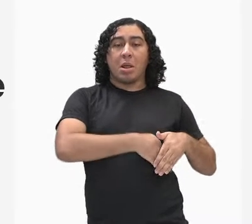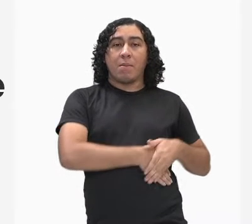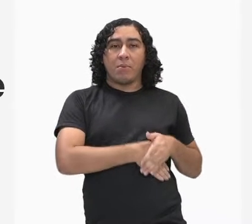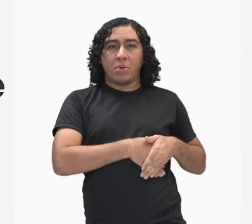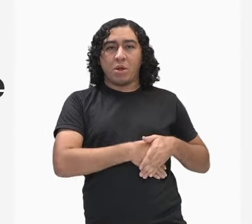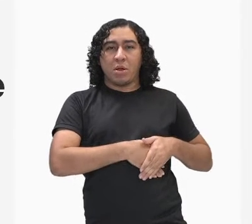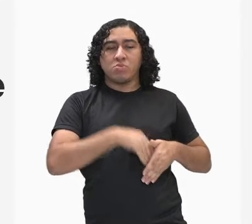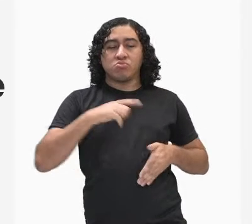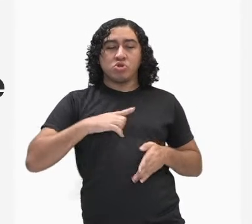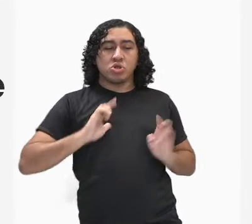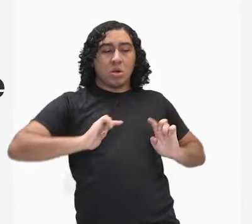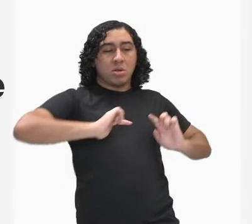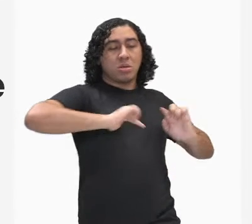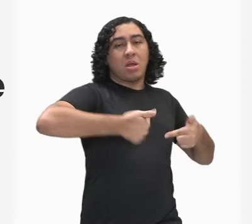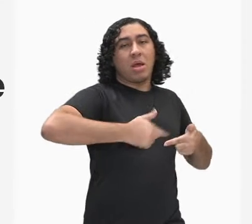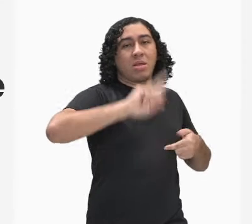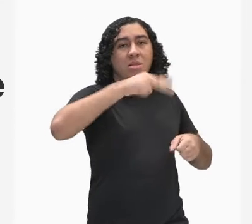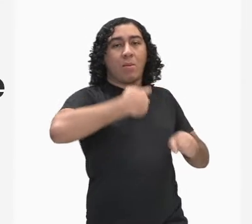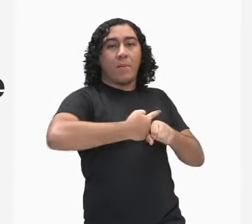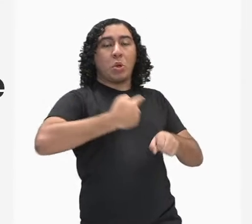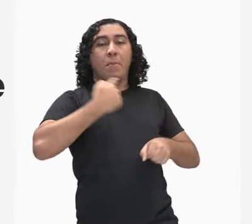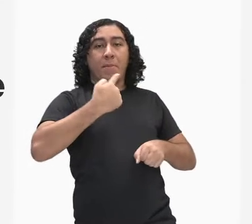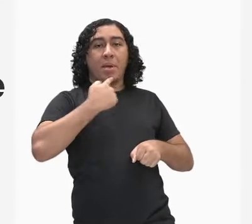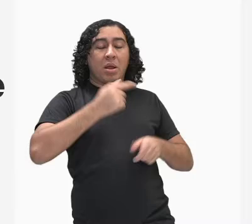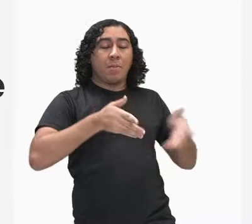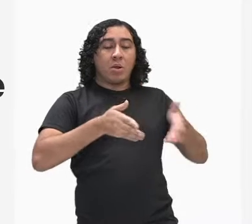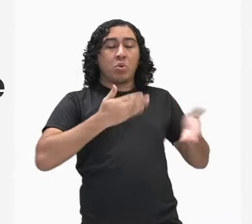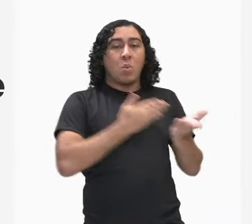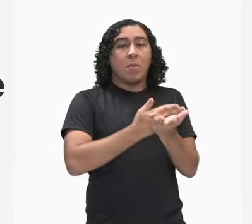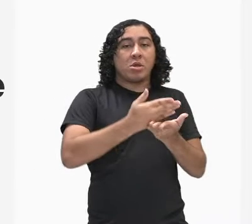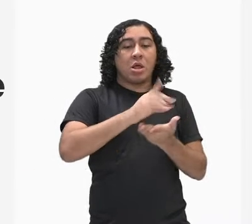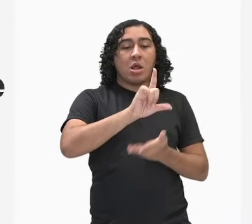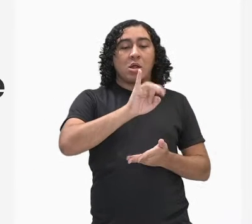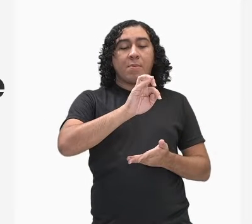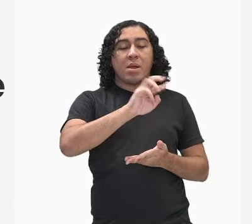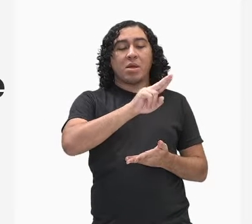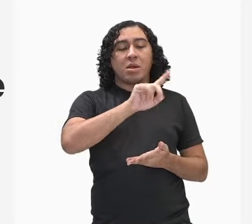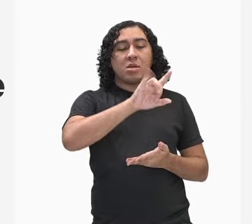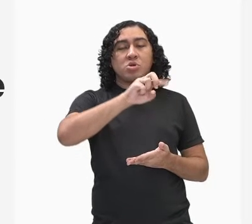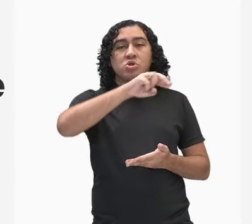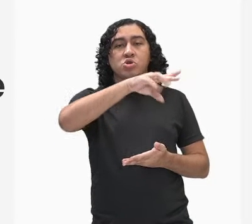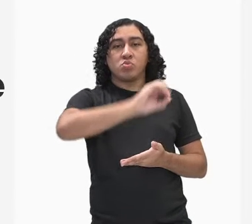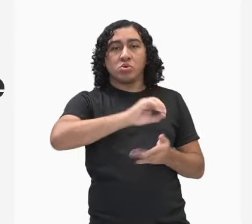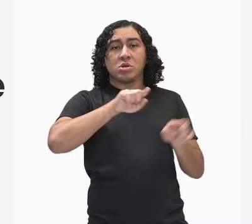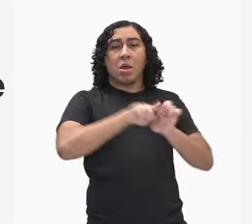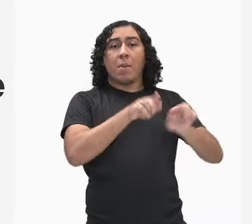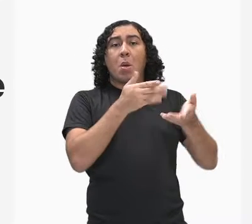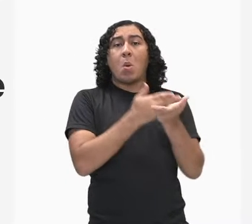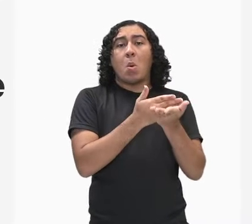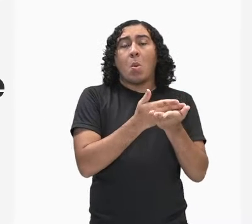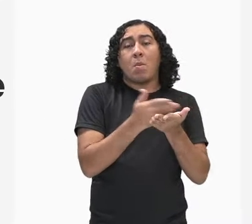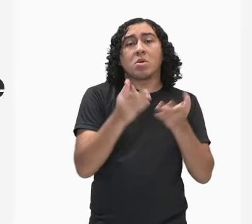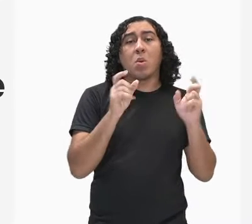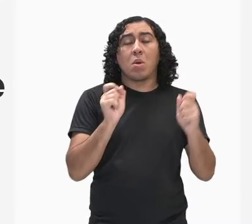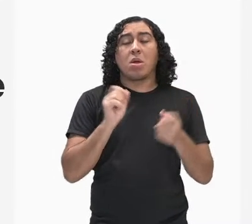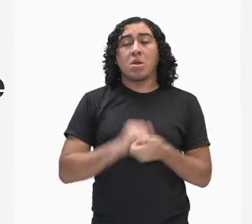eles ficaram próximos ali do liberalismo e começaram a querer o